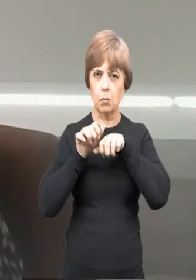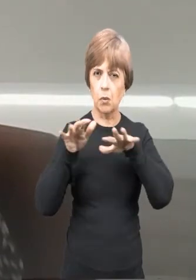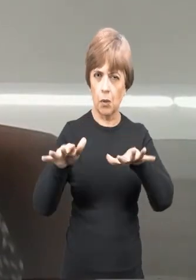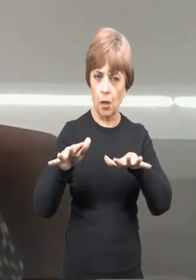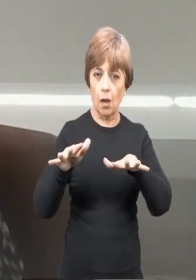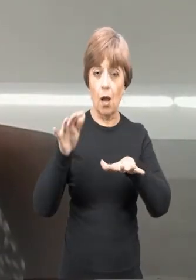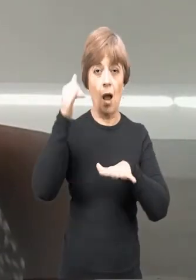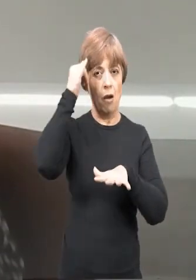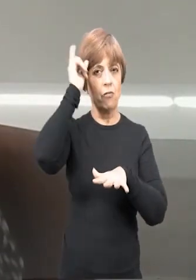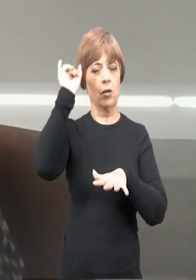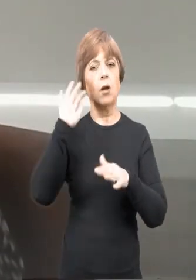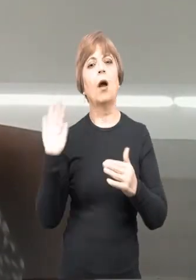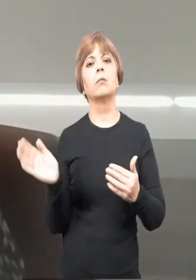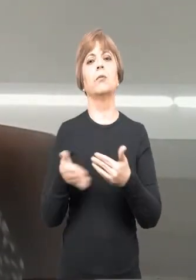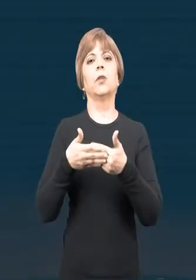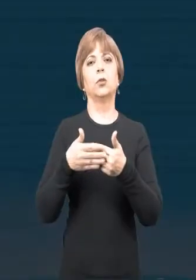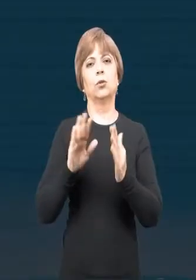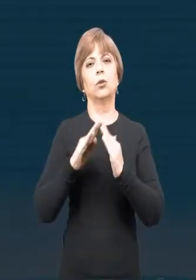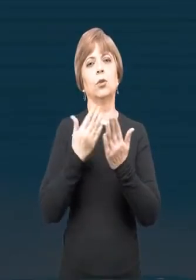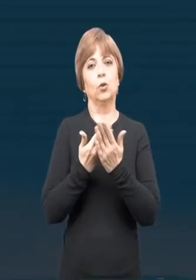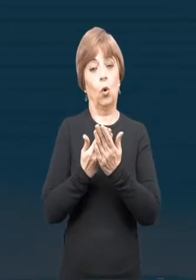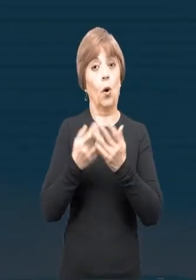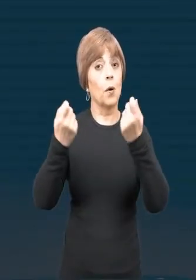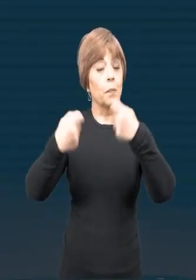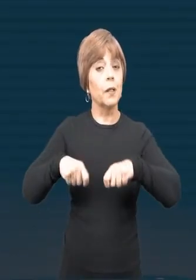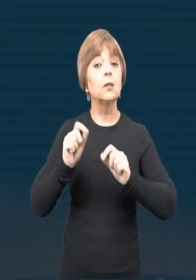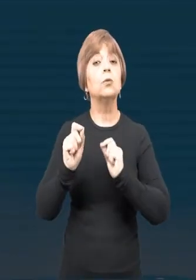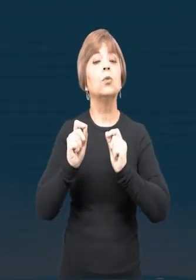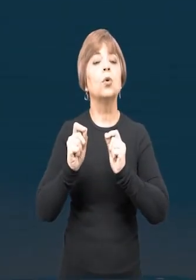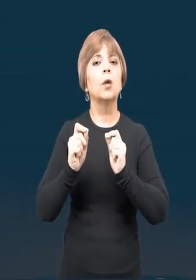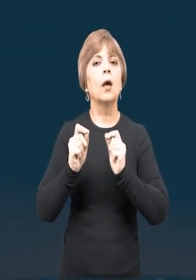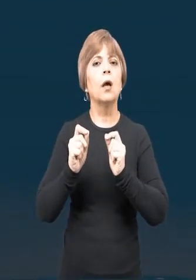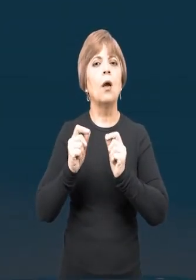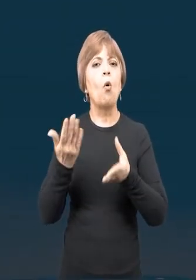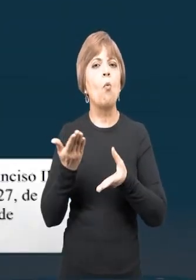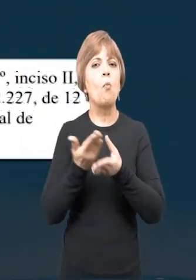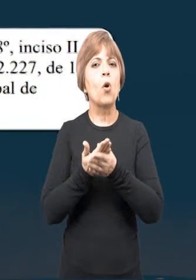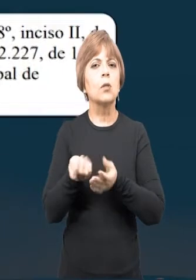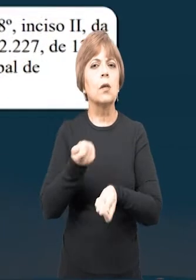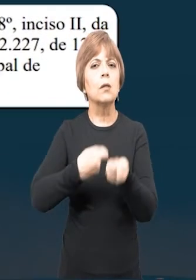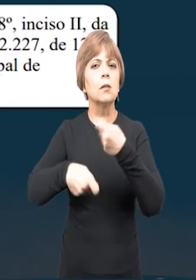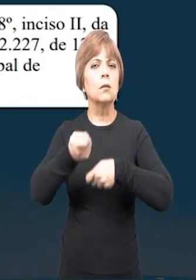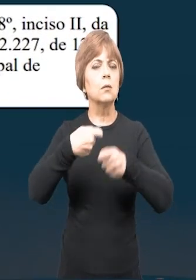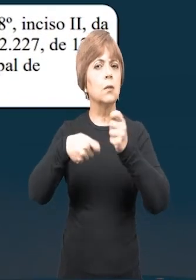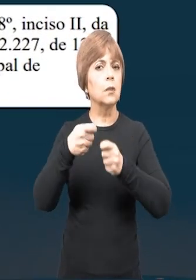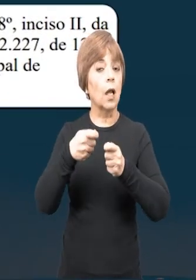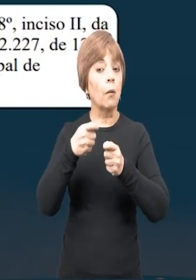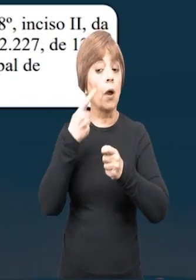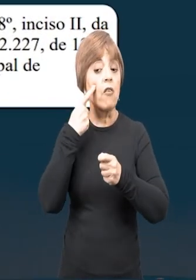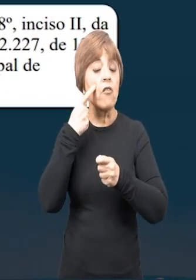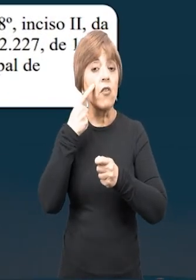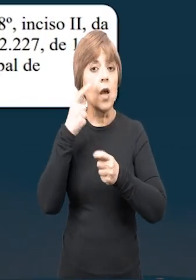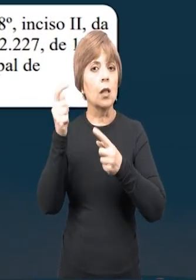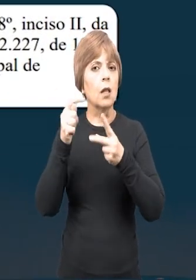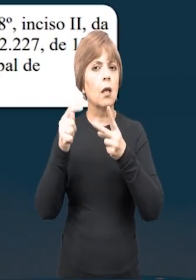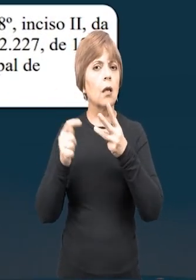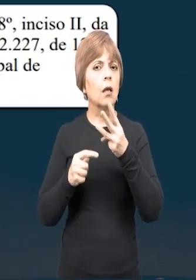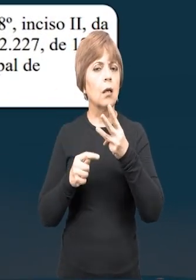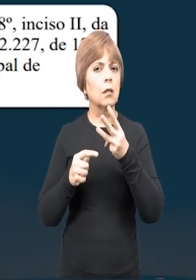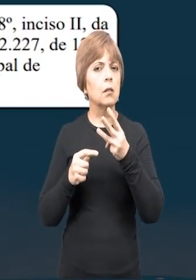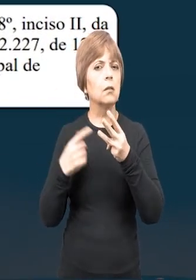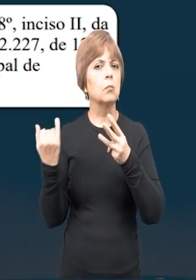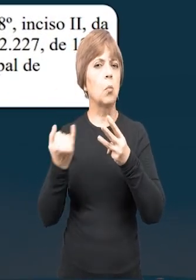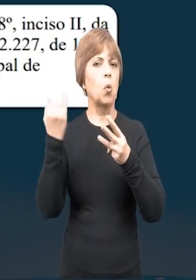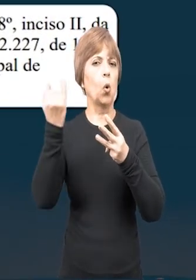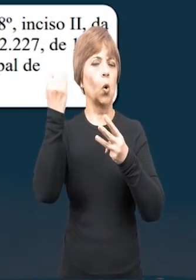Público a necessidade de instaurar um processo administrativo para acompanhar 3 aspectos da